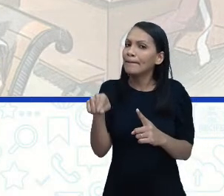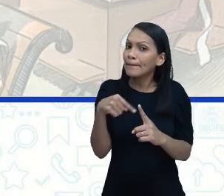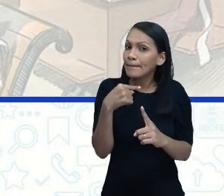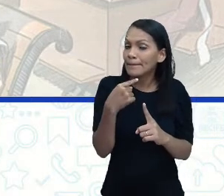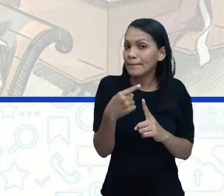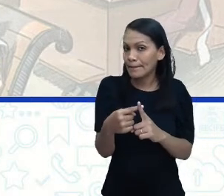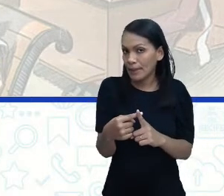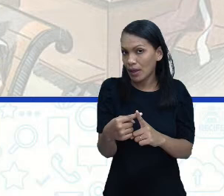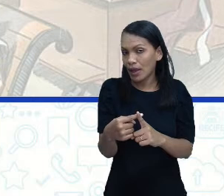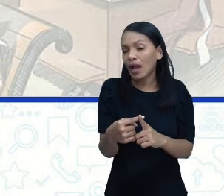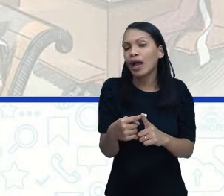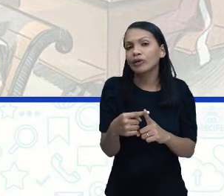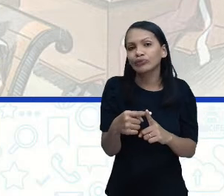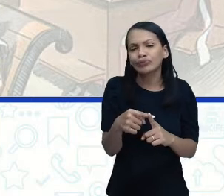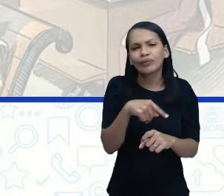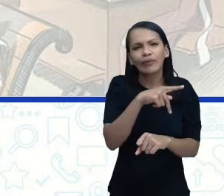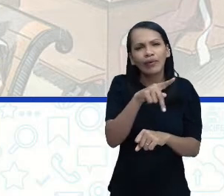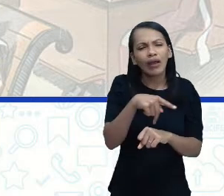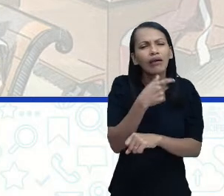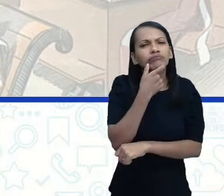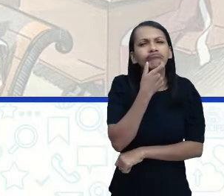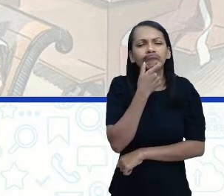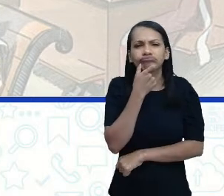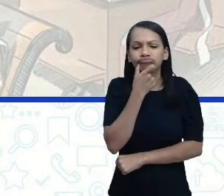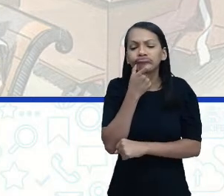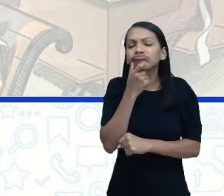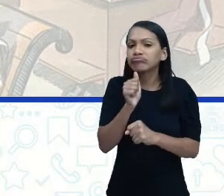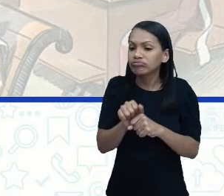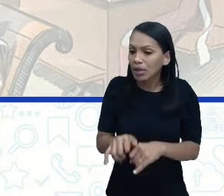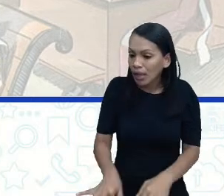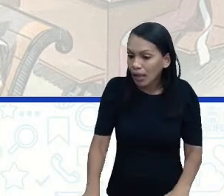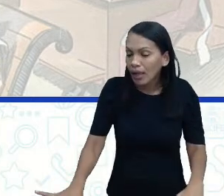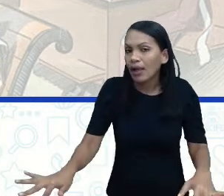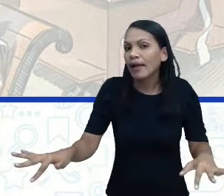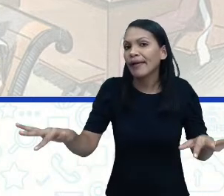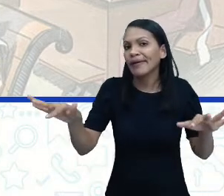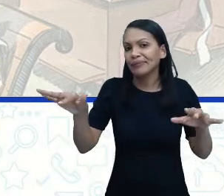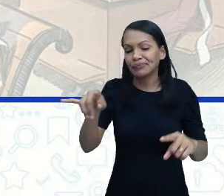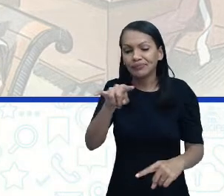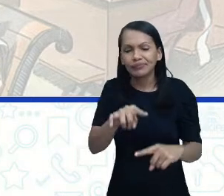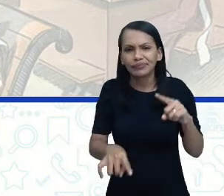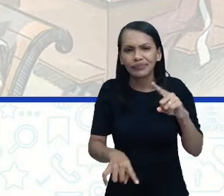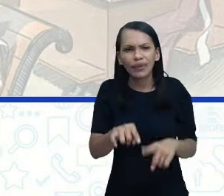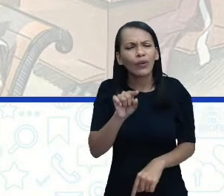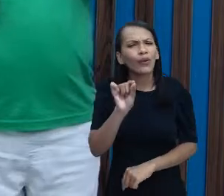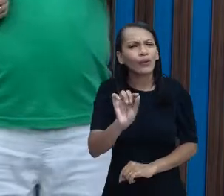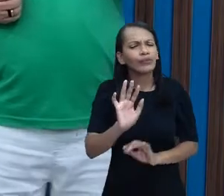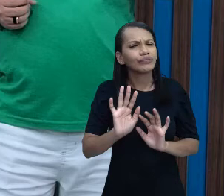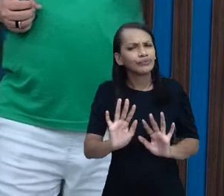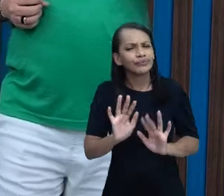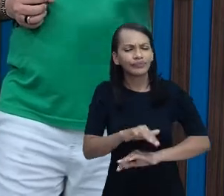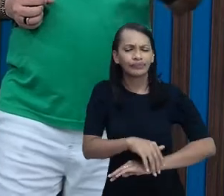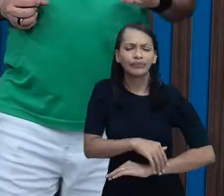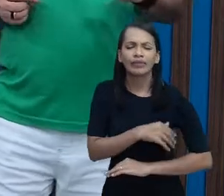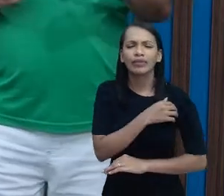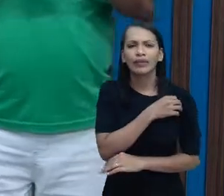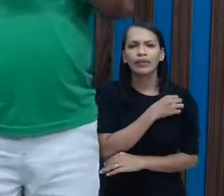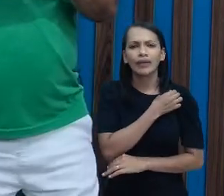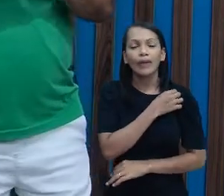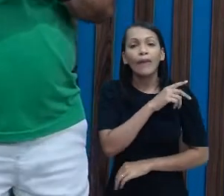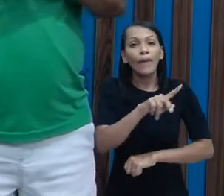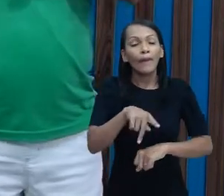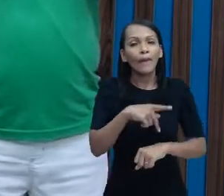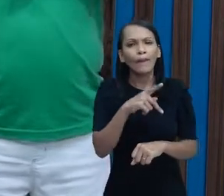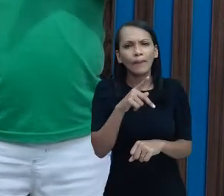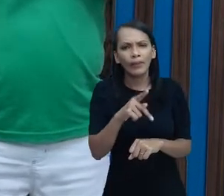procuraram expandir os seus mercados e dominar as produtoras de matéria-prima, porque é o seguinte, esses países haviam